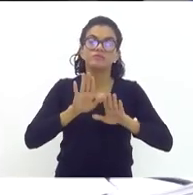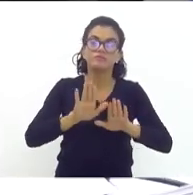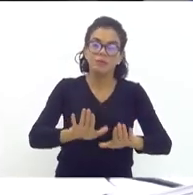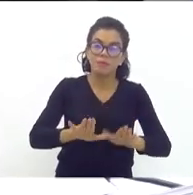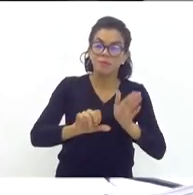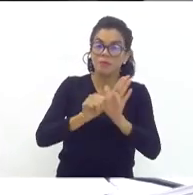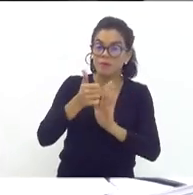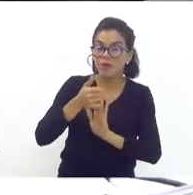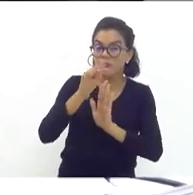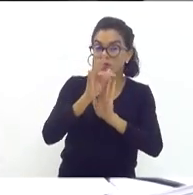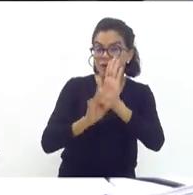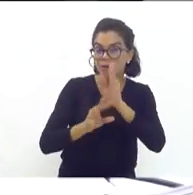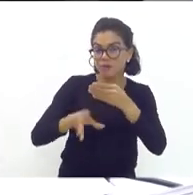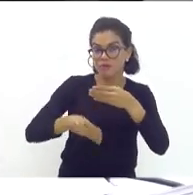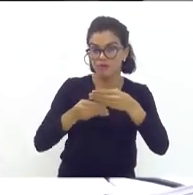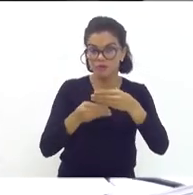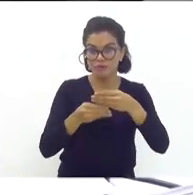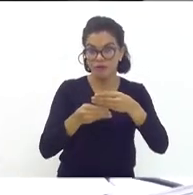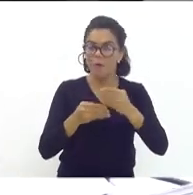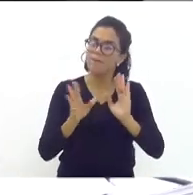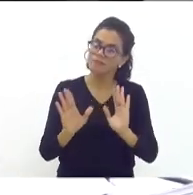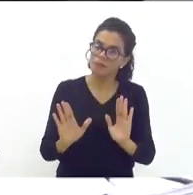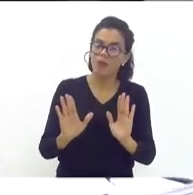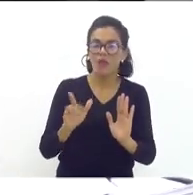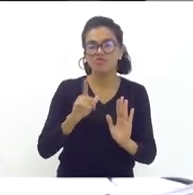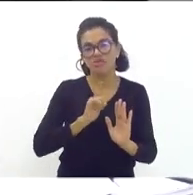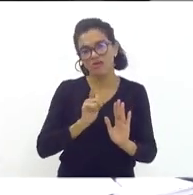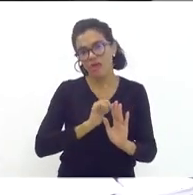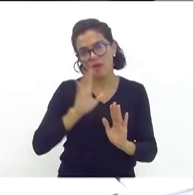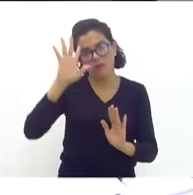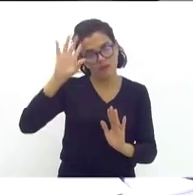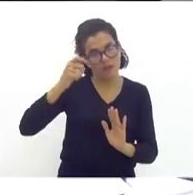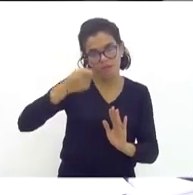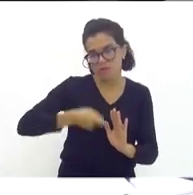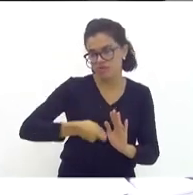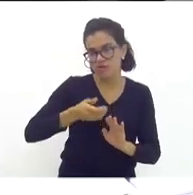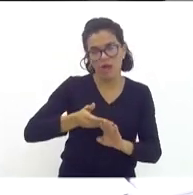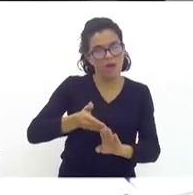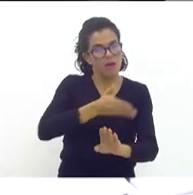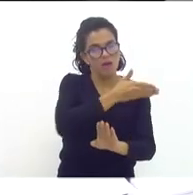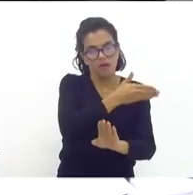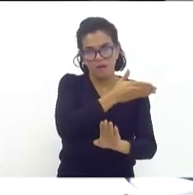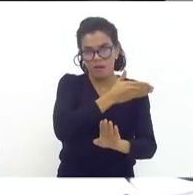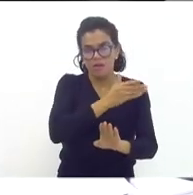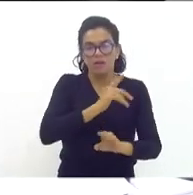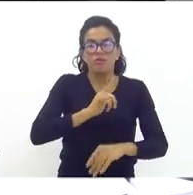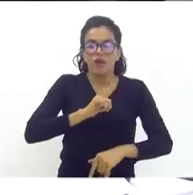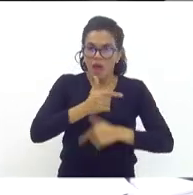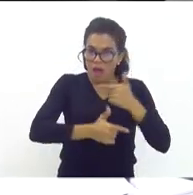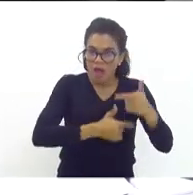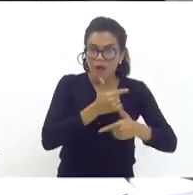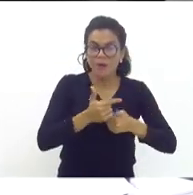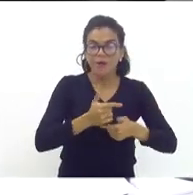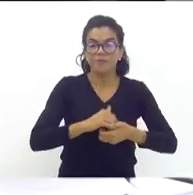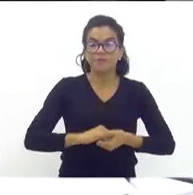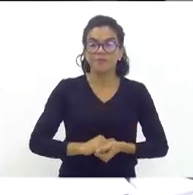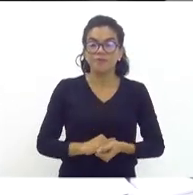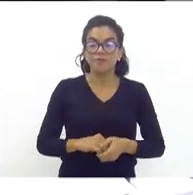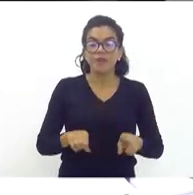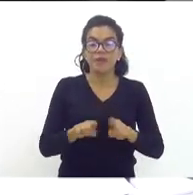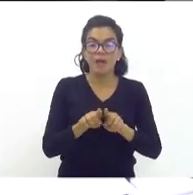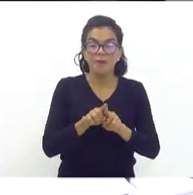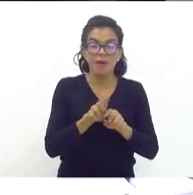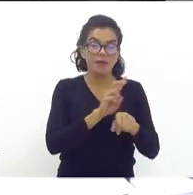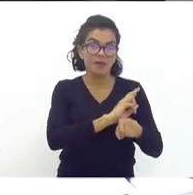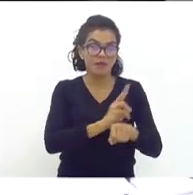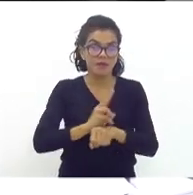a celebração de um termo auditivo Isso é uma delegação que já estava presente na agência estava em vigor em vistoria